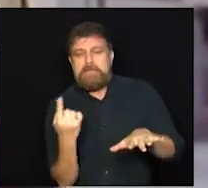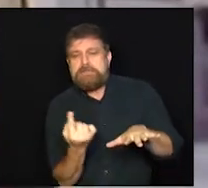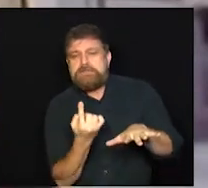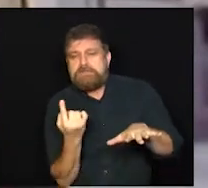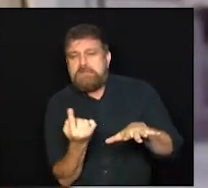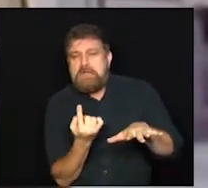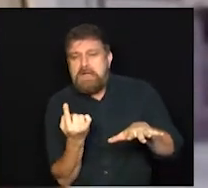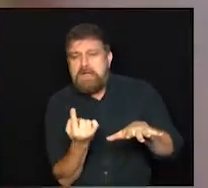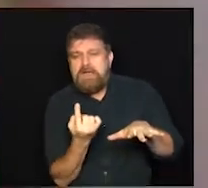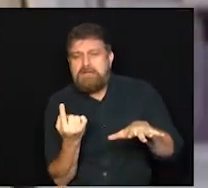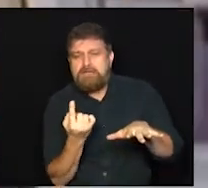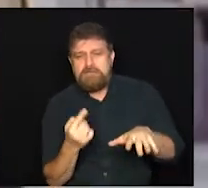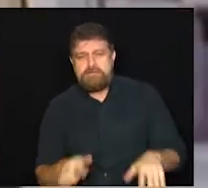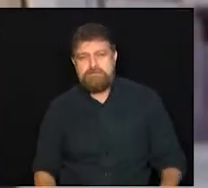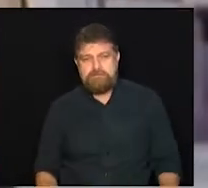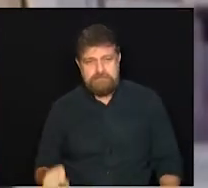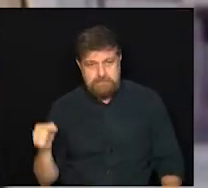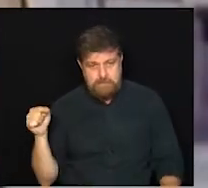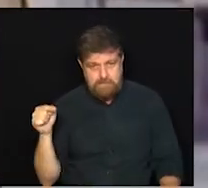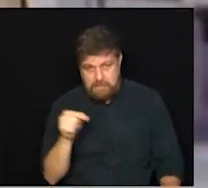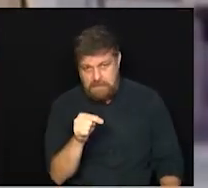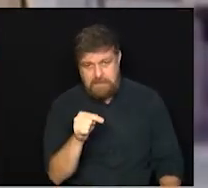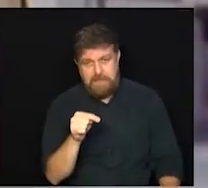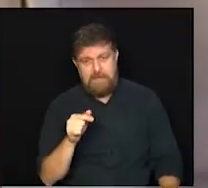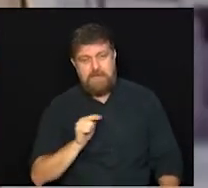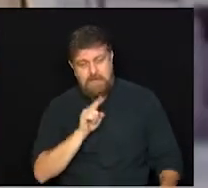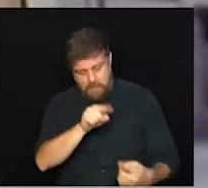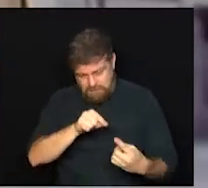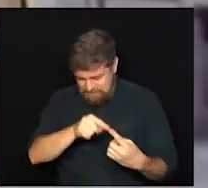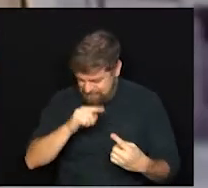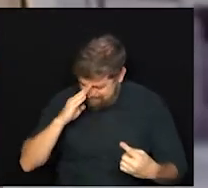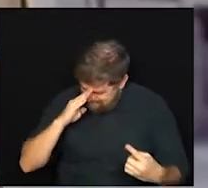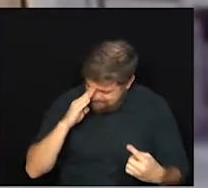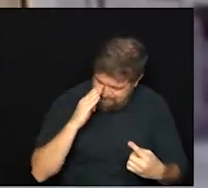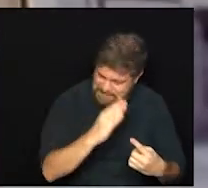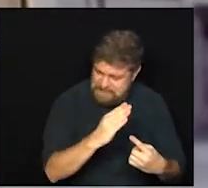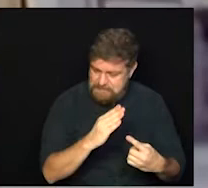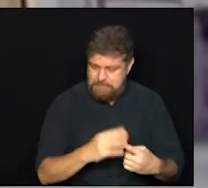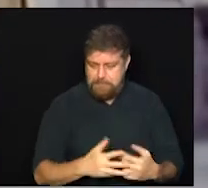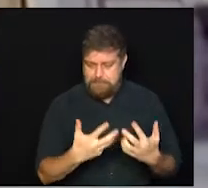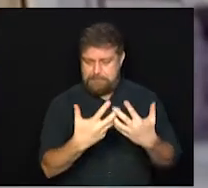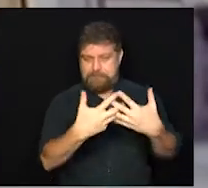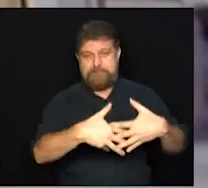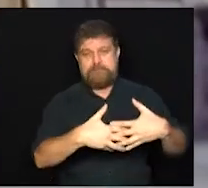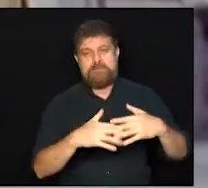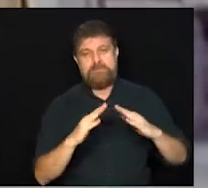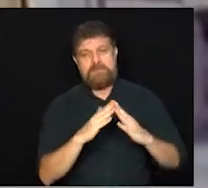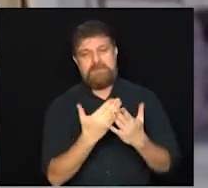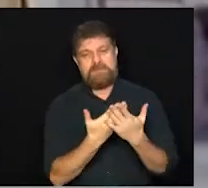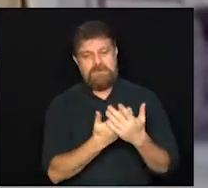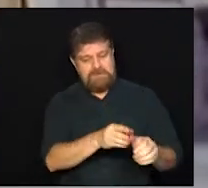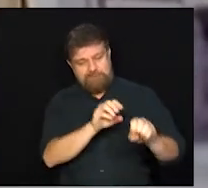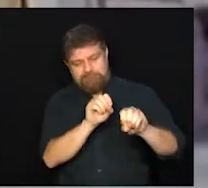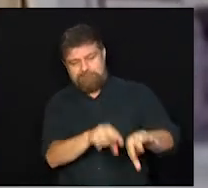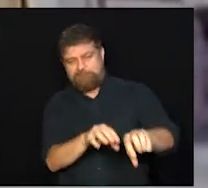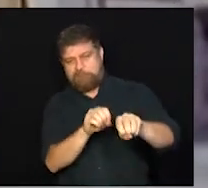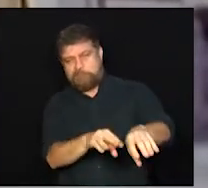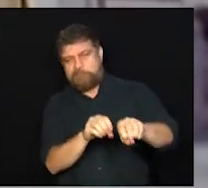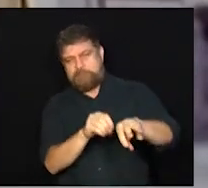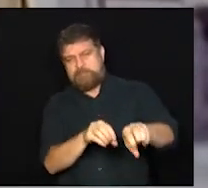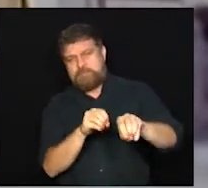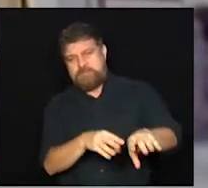família, esse é o ideal, vamos dizer assim, da educação.